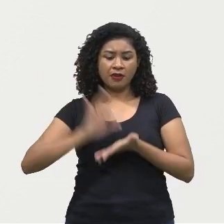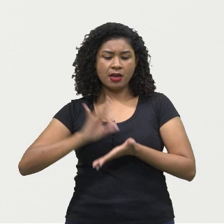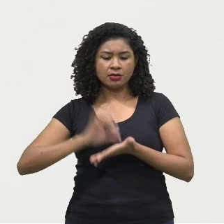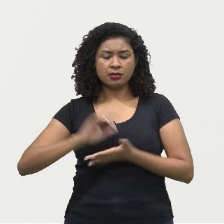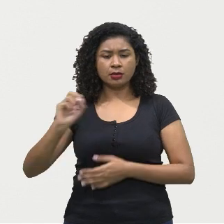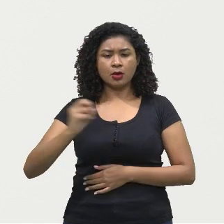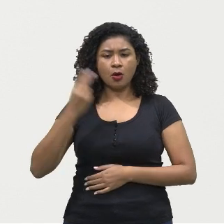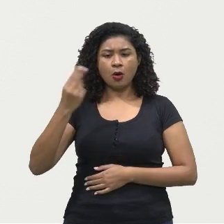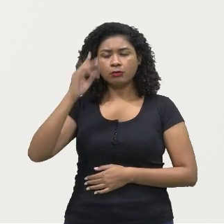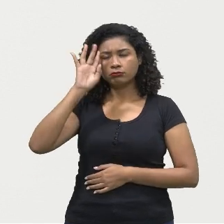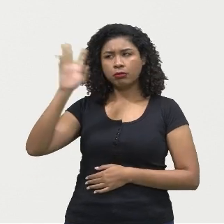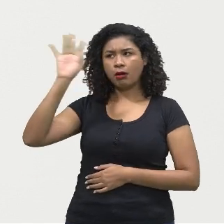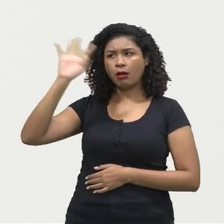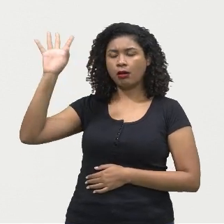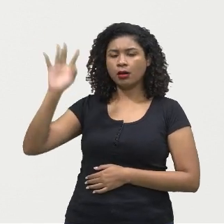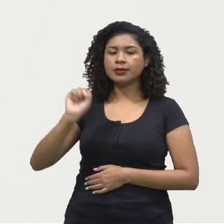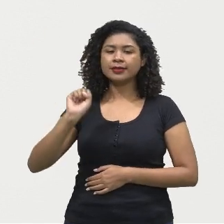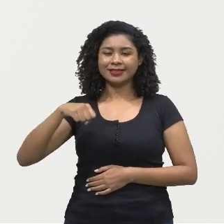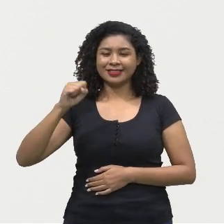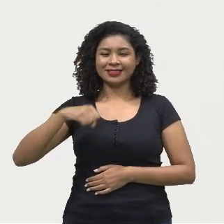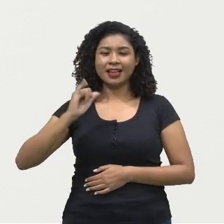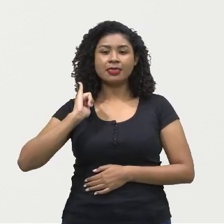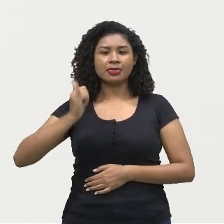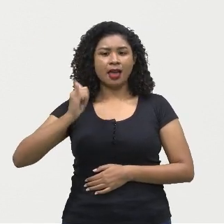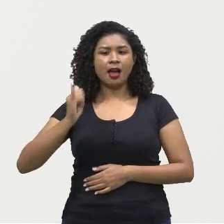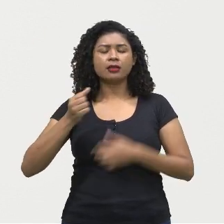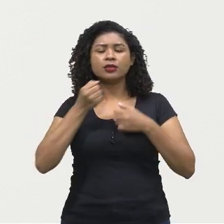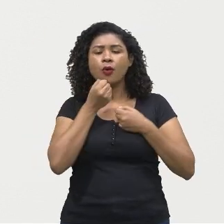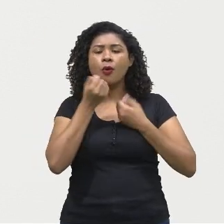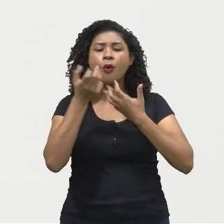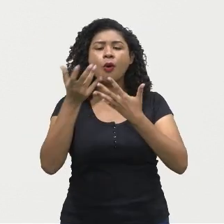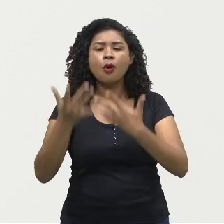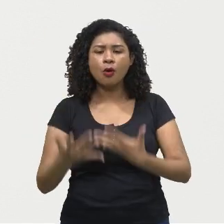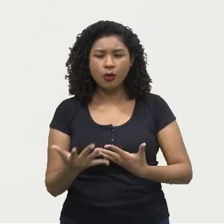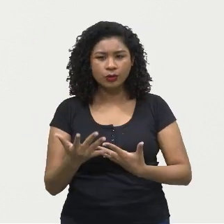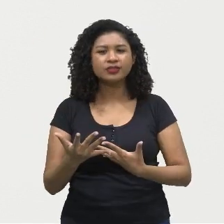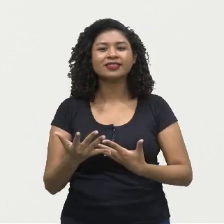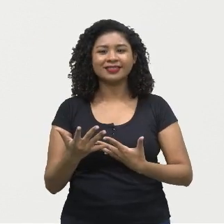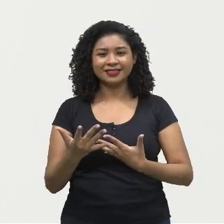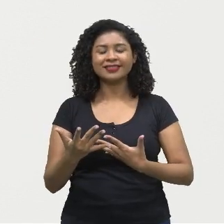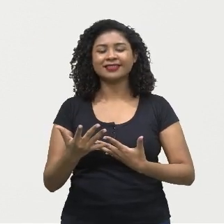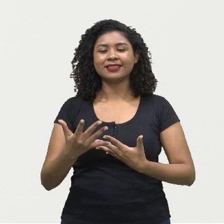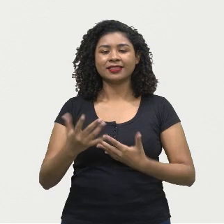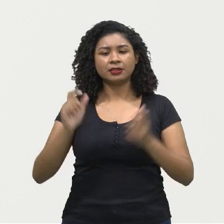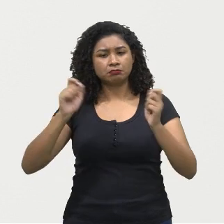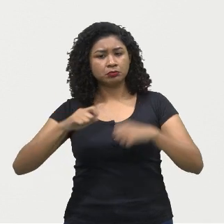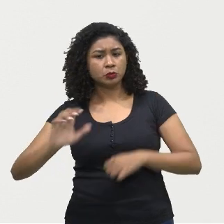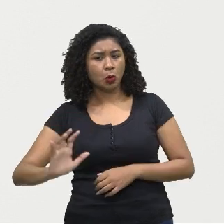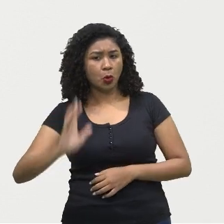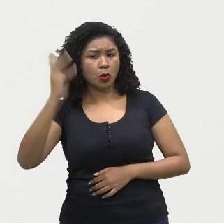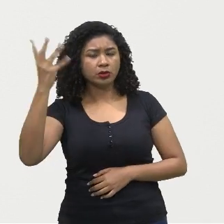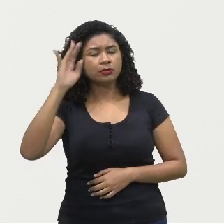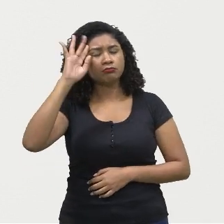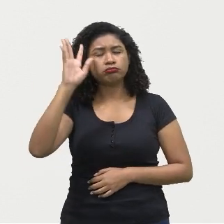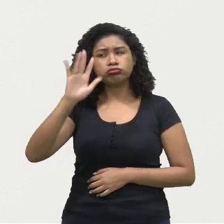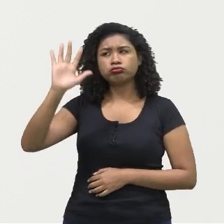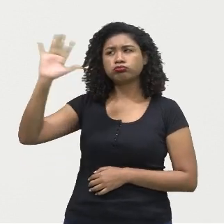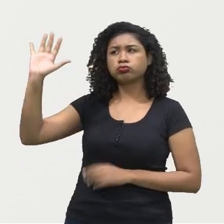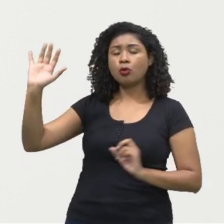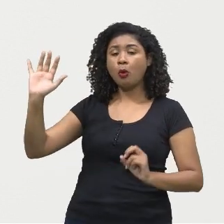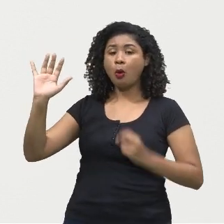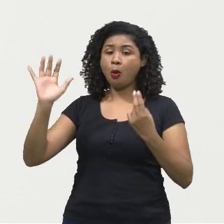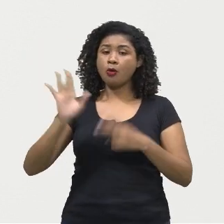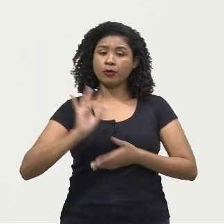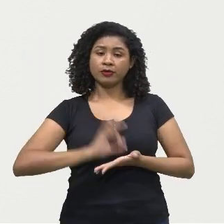narração conta esses fatos. Os fatos podem ser, né, esses eventos podem ser reais ou imaginários. Então, essa aqui